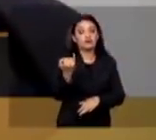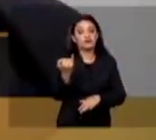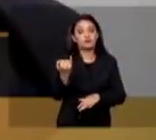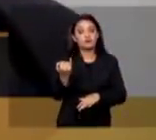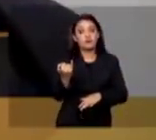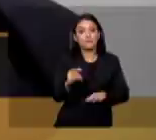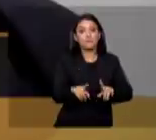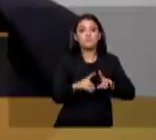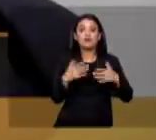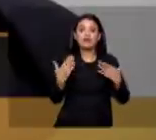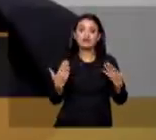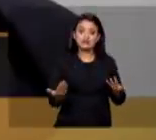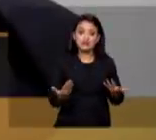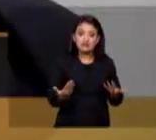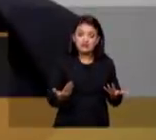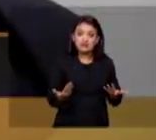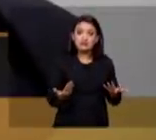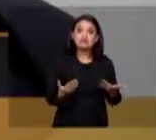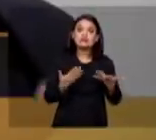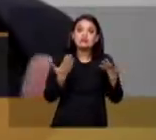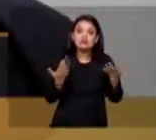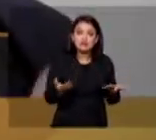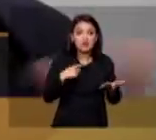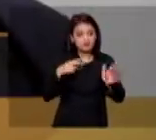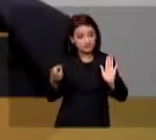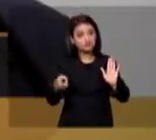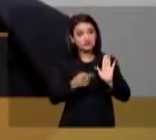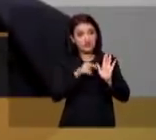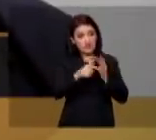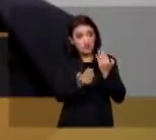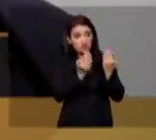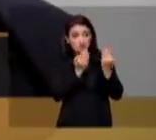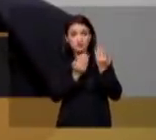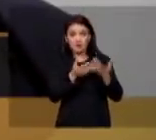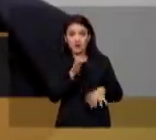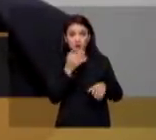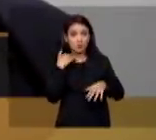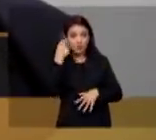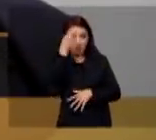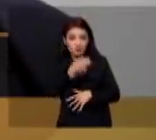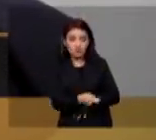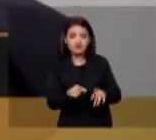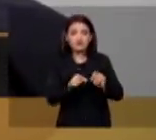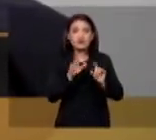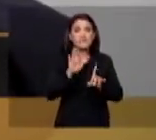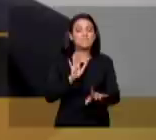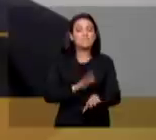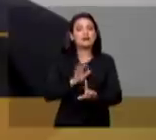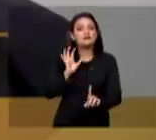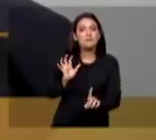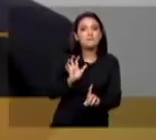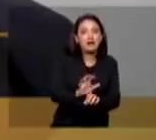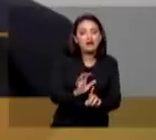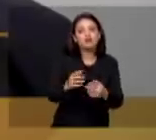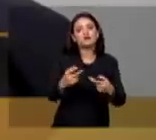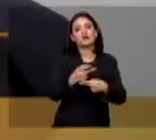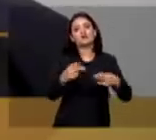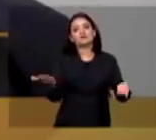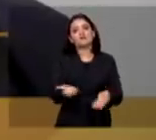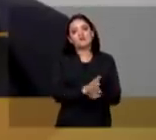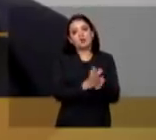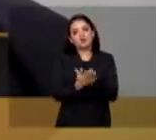Ademais, o reconhecimento da suspeição acarreta maior e mais grave impacto aos atos processuais em relação à